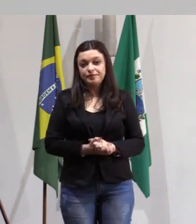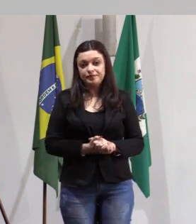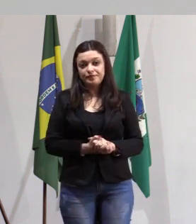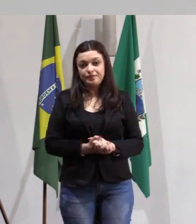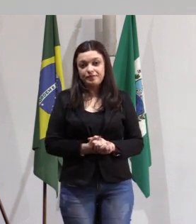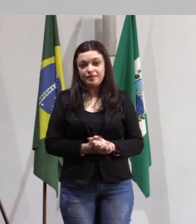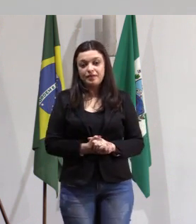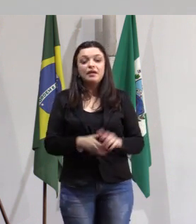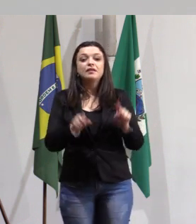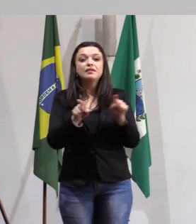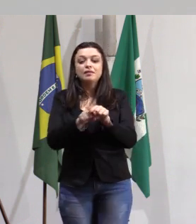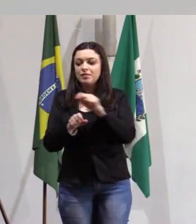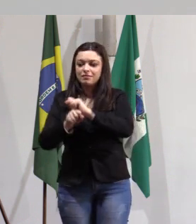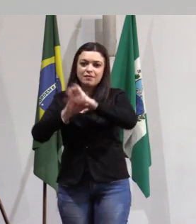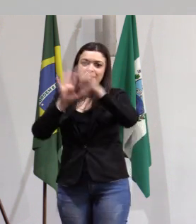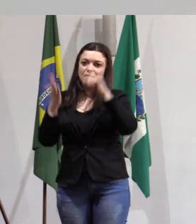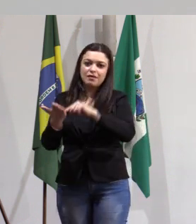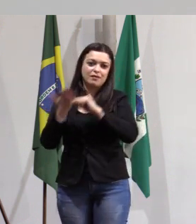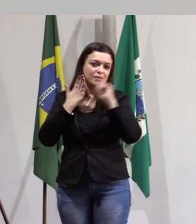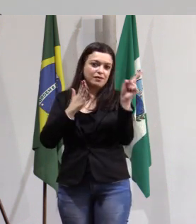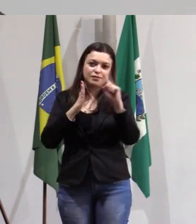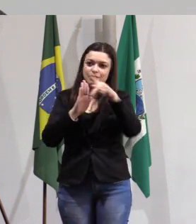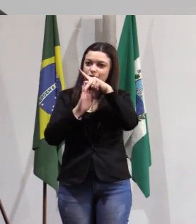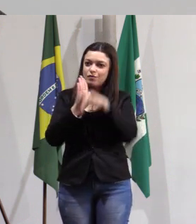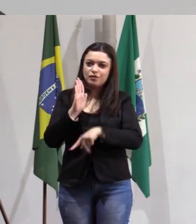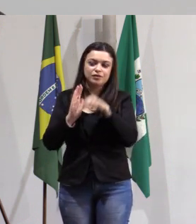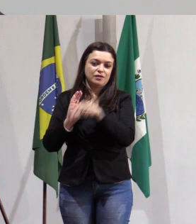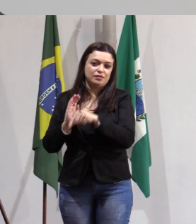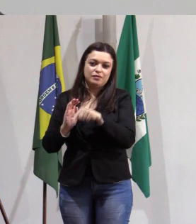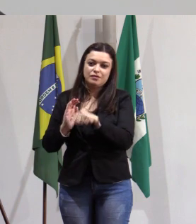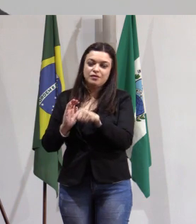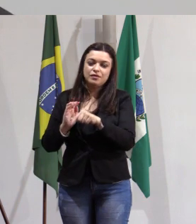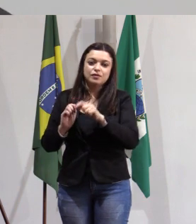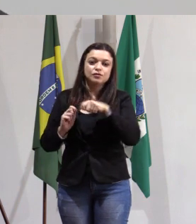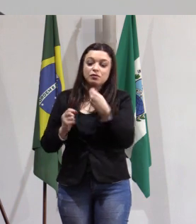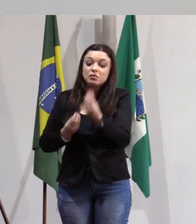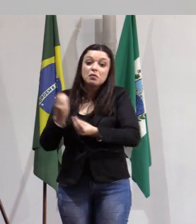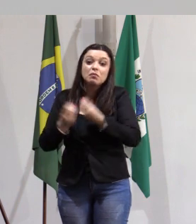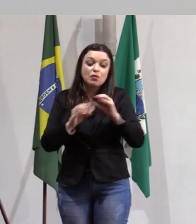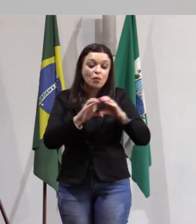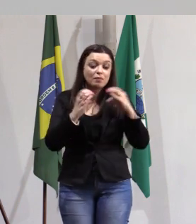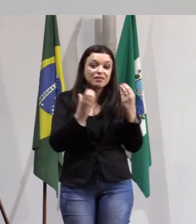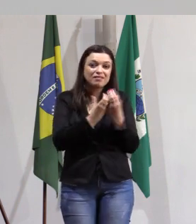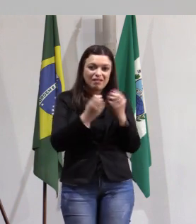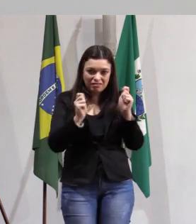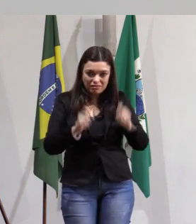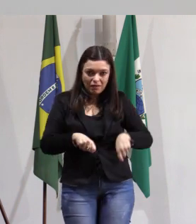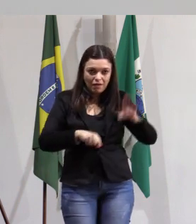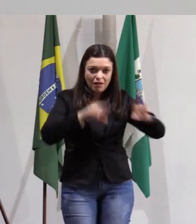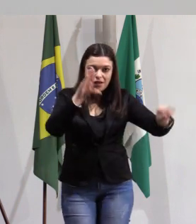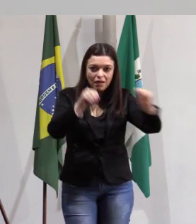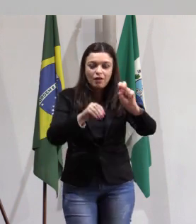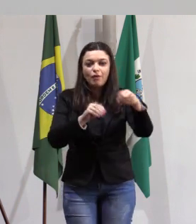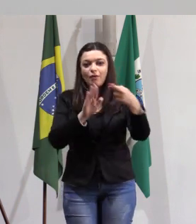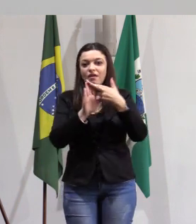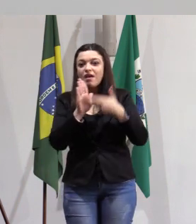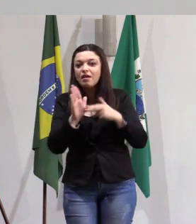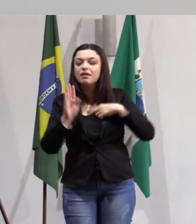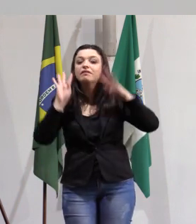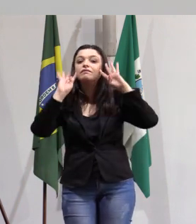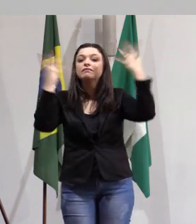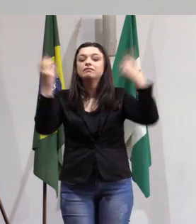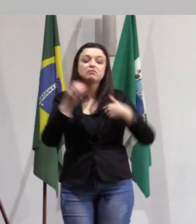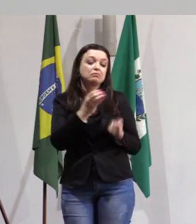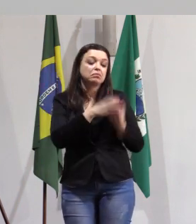E, efetivamente, não fica exatamente claro o alcance desses atos, desses regulamentos, desses comitês